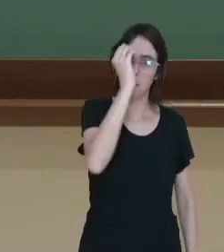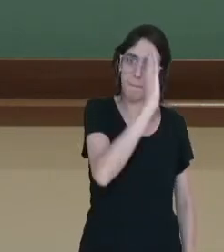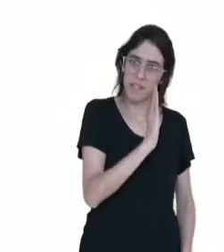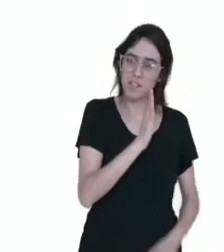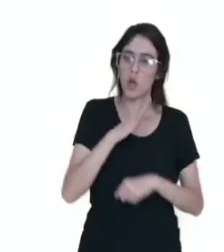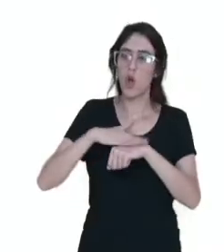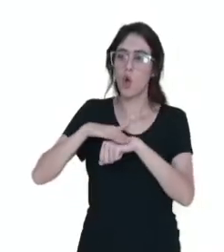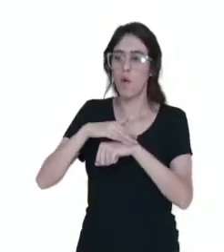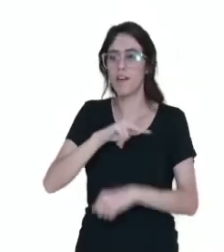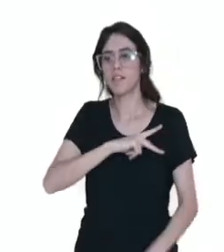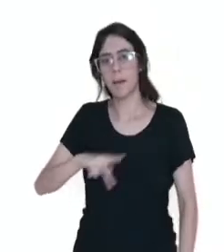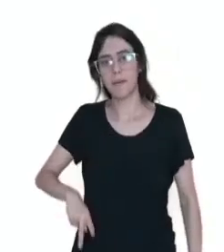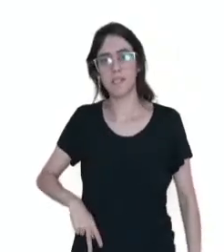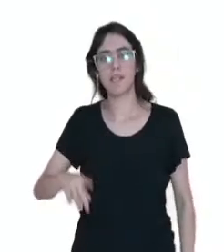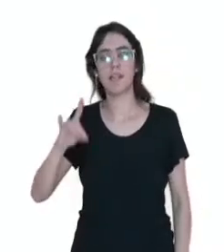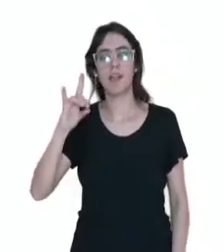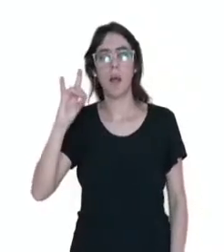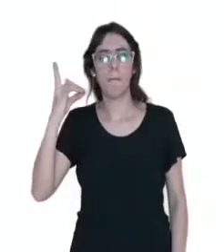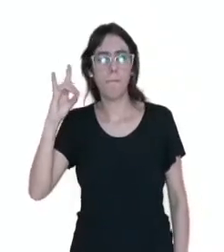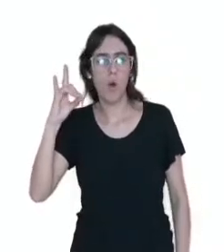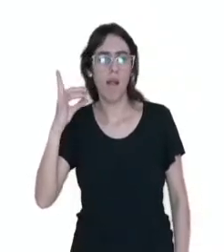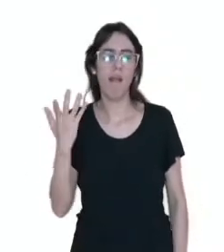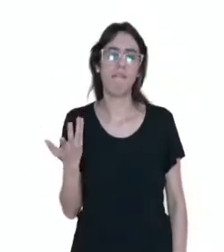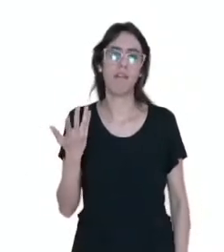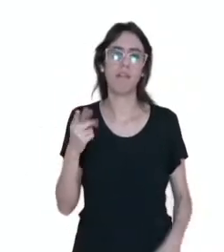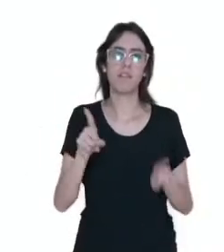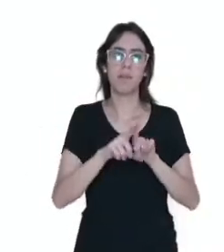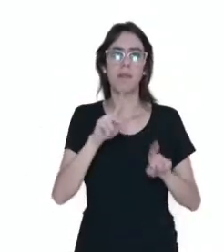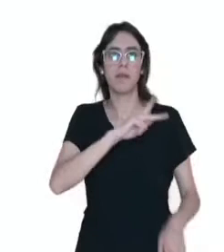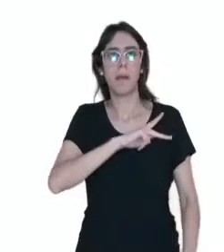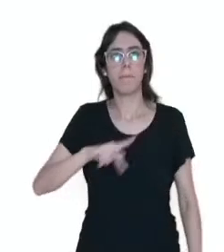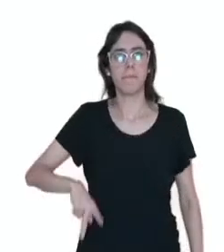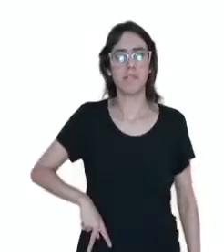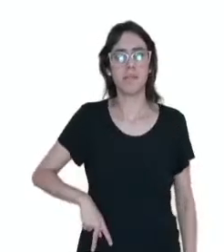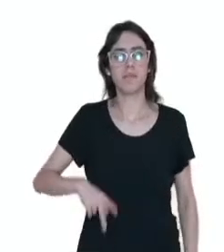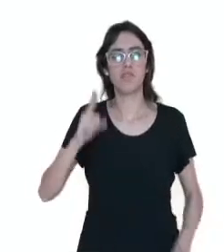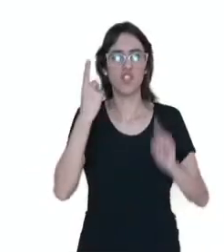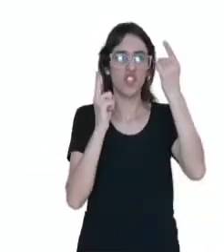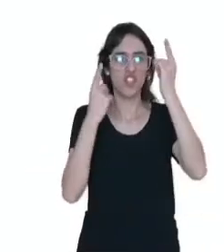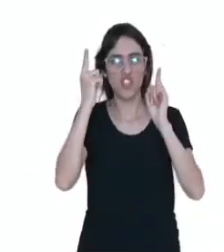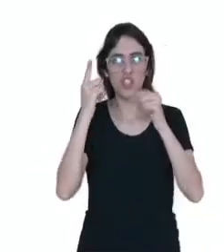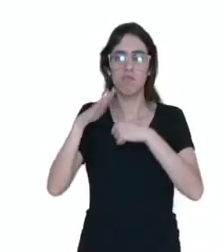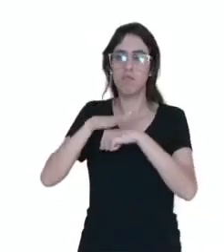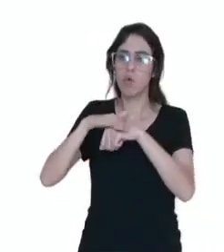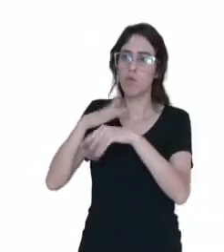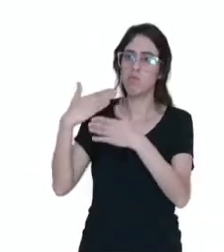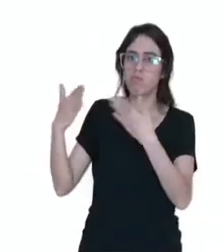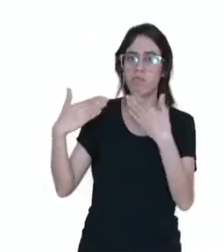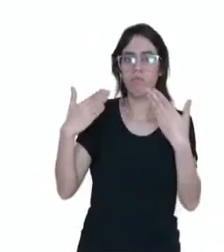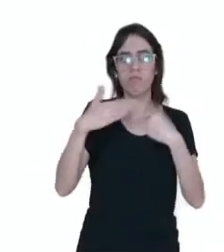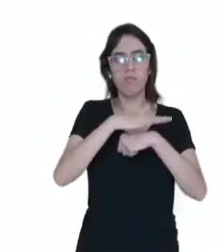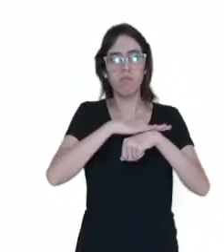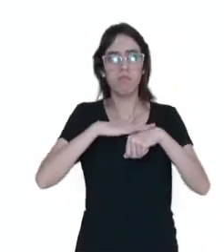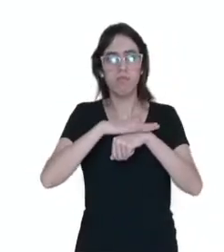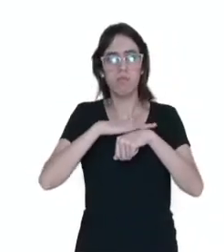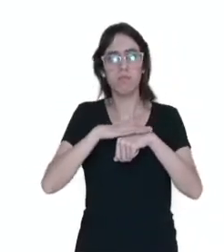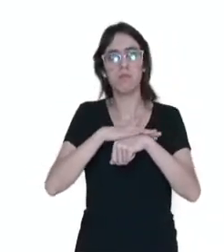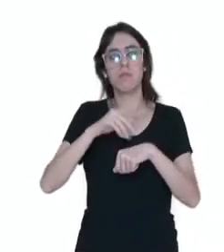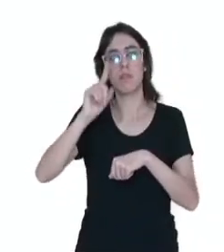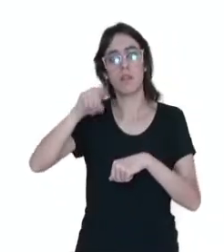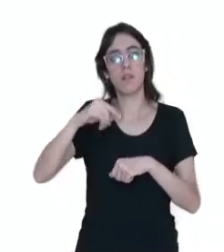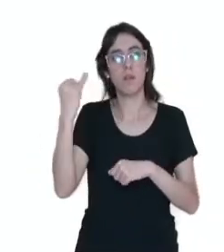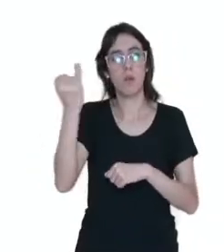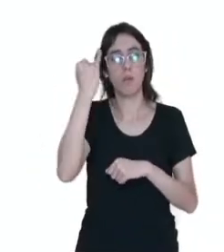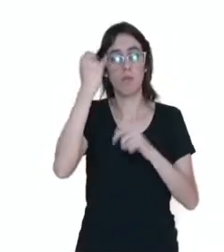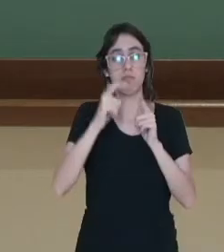com o presidente da Bolívia, com o presidente do Chile também. Então, aumento da importância do